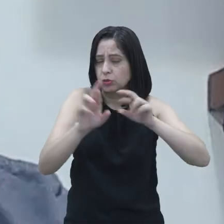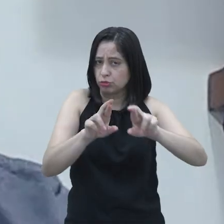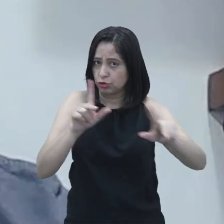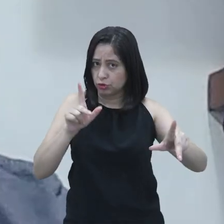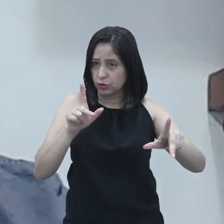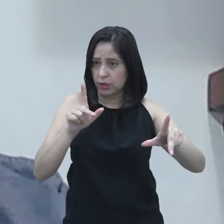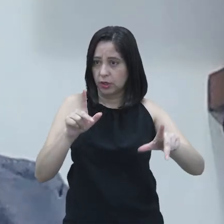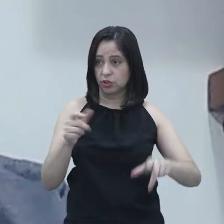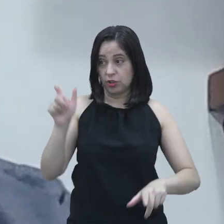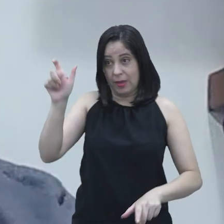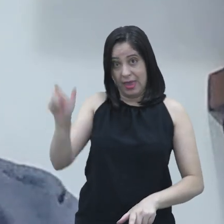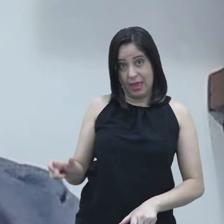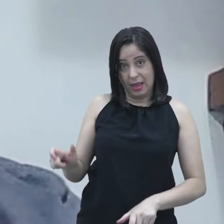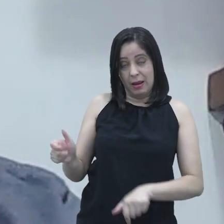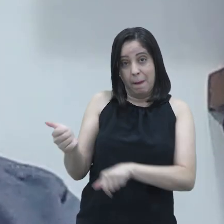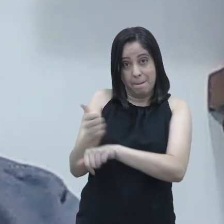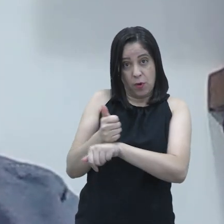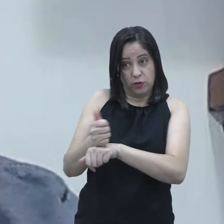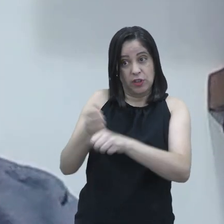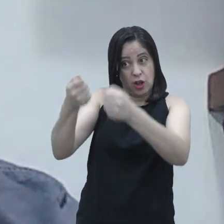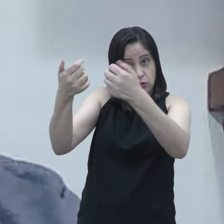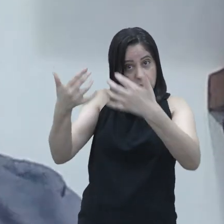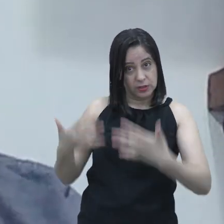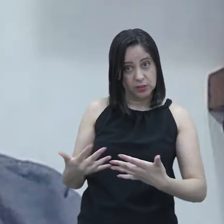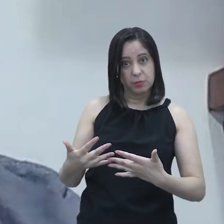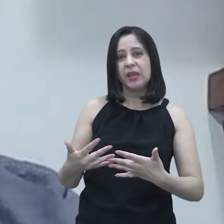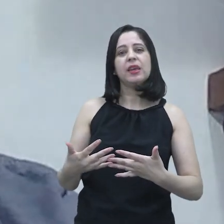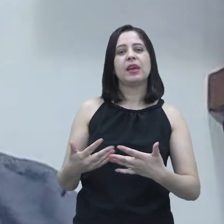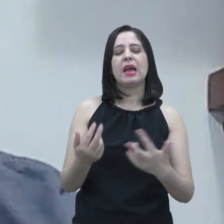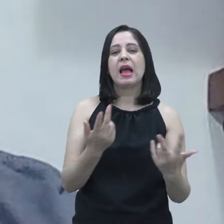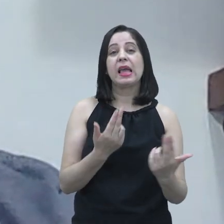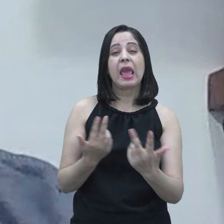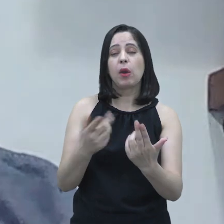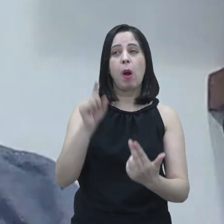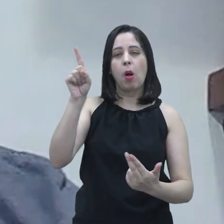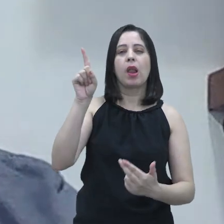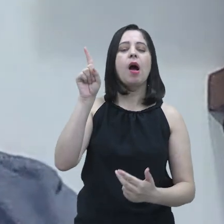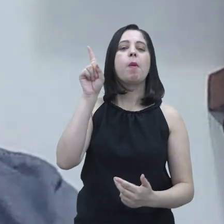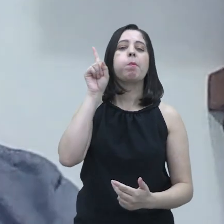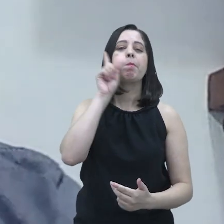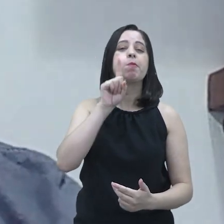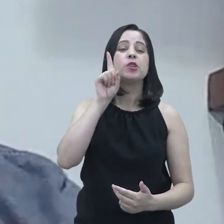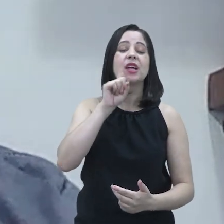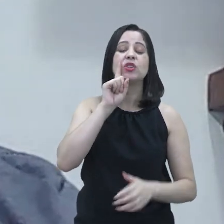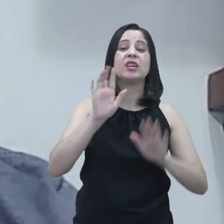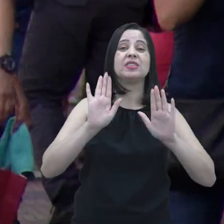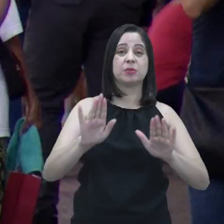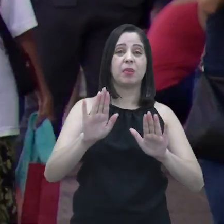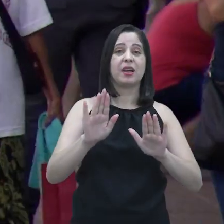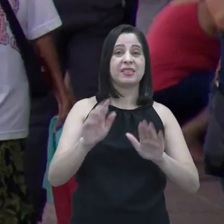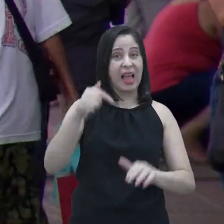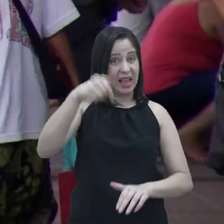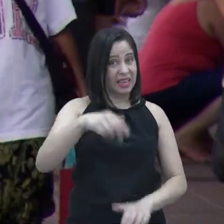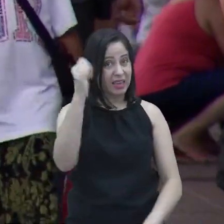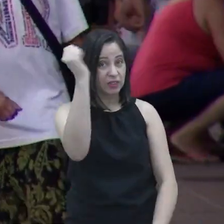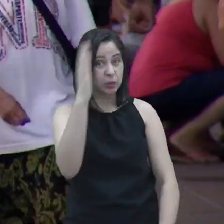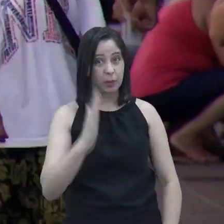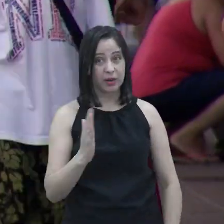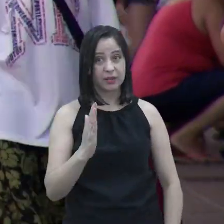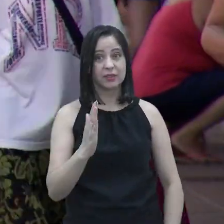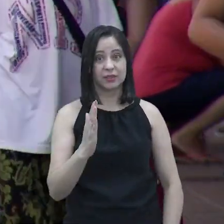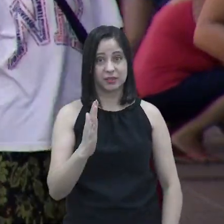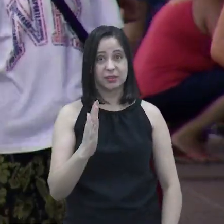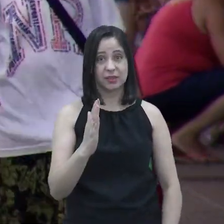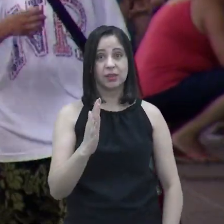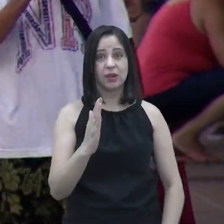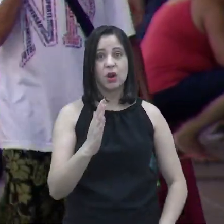cidadãos. O cientista político explica que o sistema é o mesmo adotado em países como os Estados Unidos. A diferença é que, por aqui,